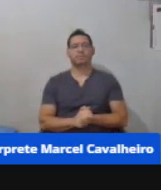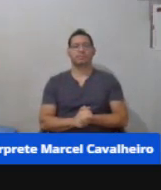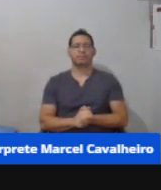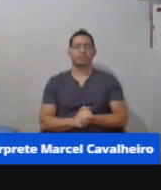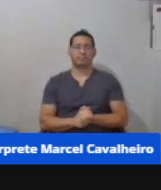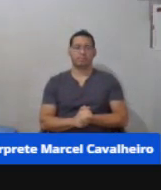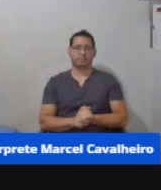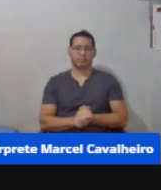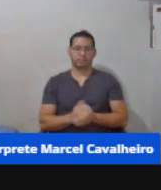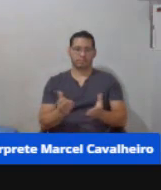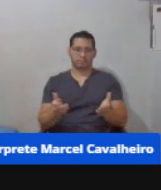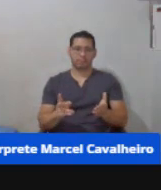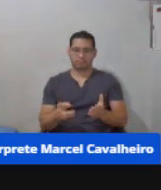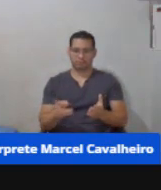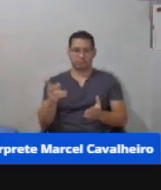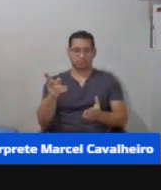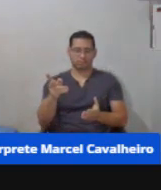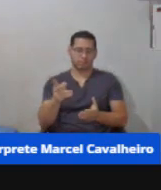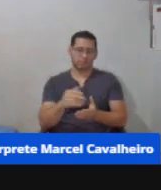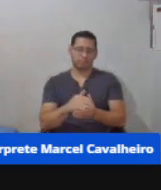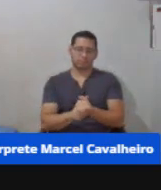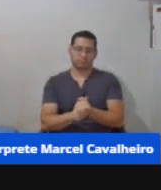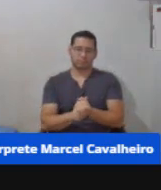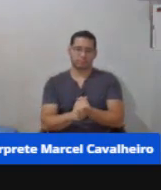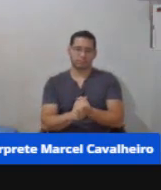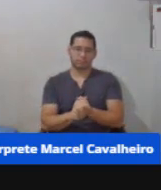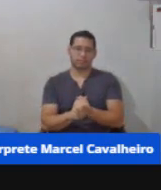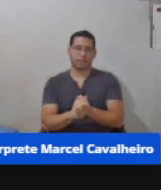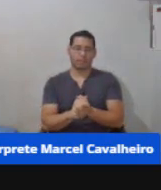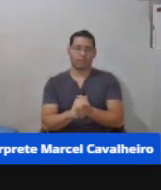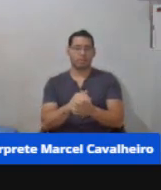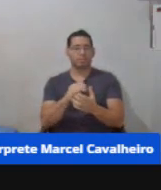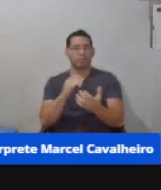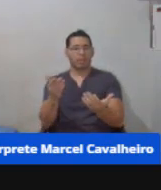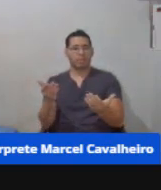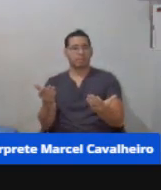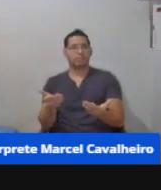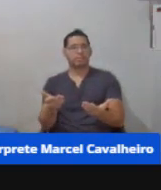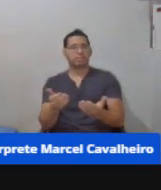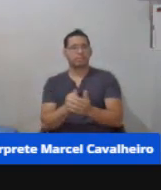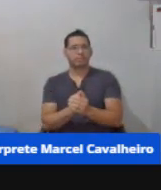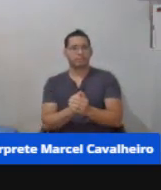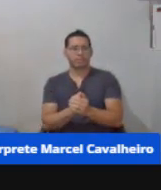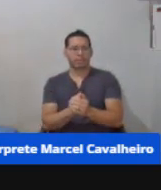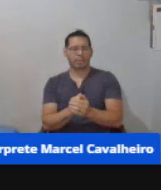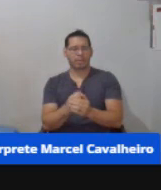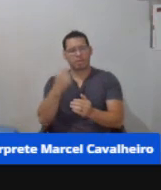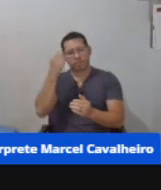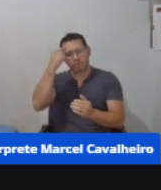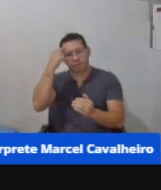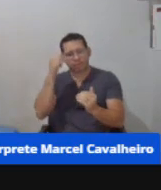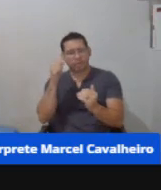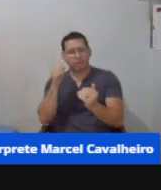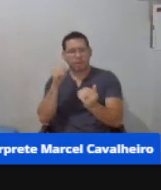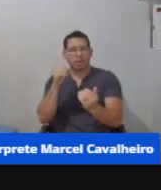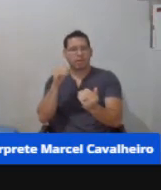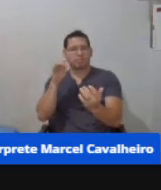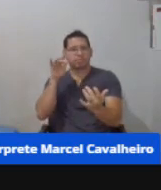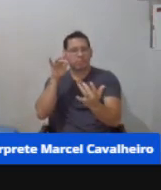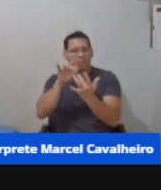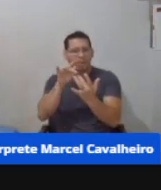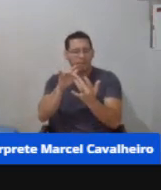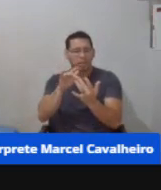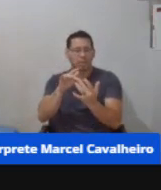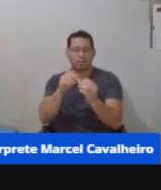Seguindo para um print, para nos determos um pouco mais, a fim de que seja possível explanar sobre